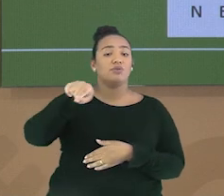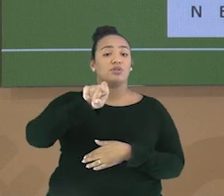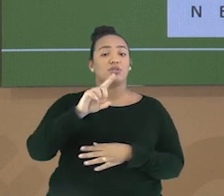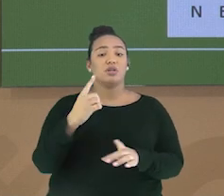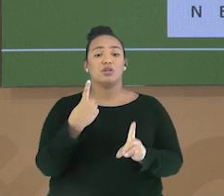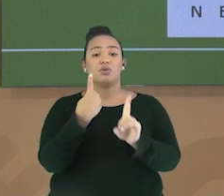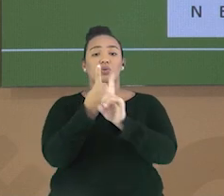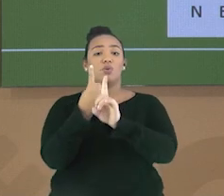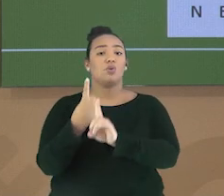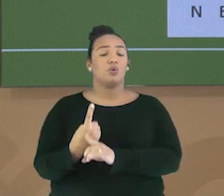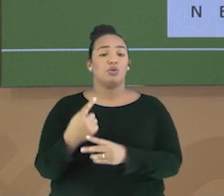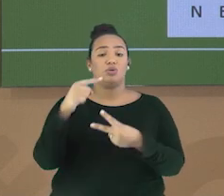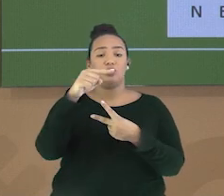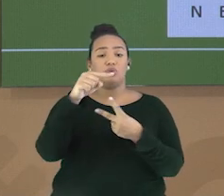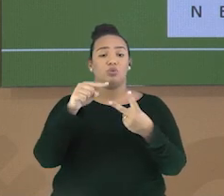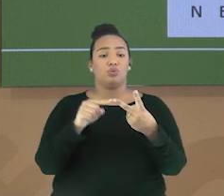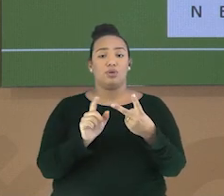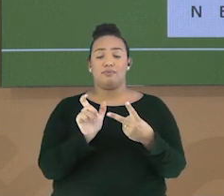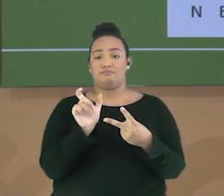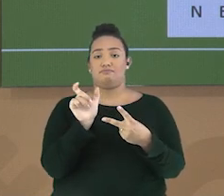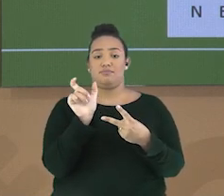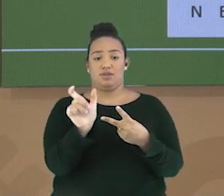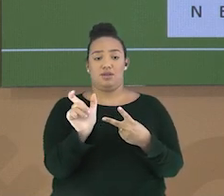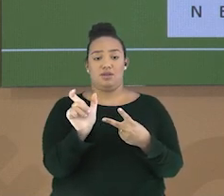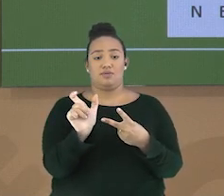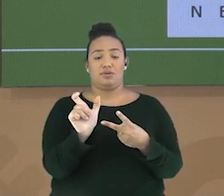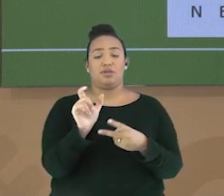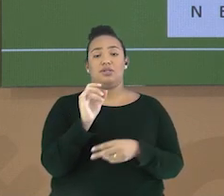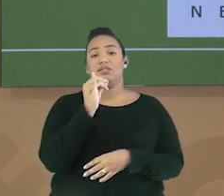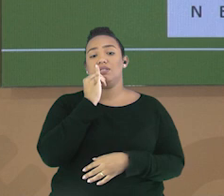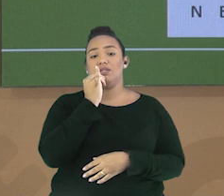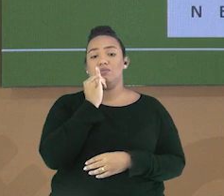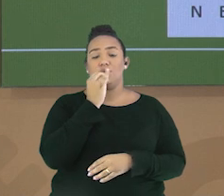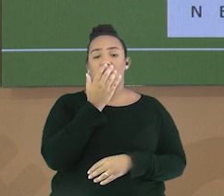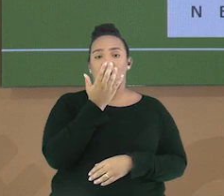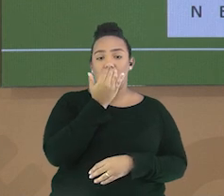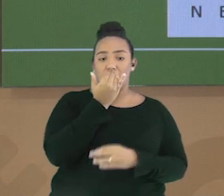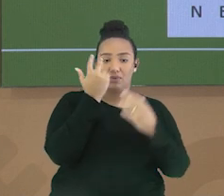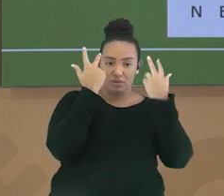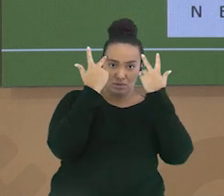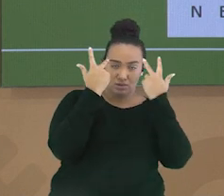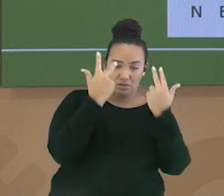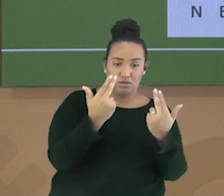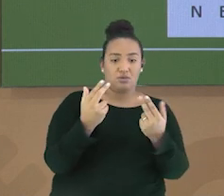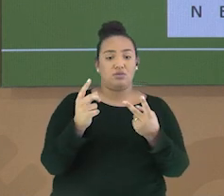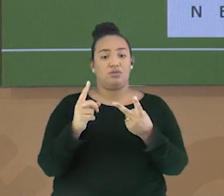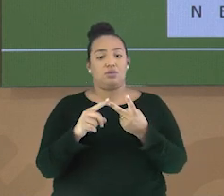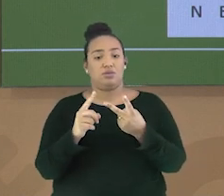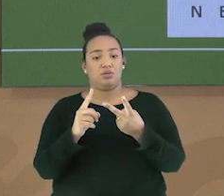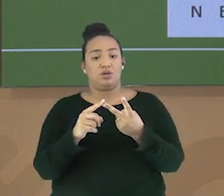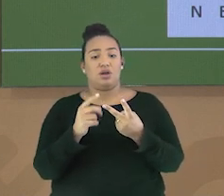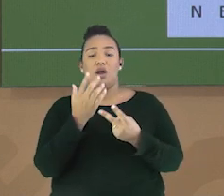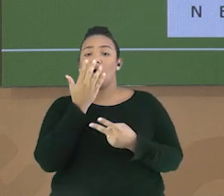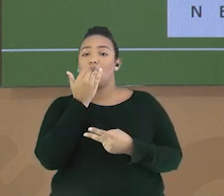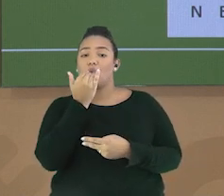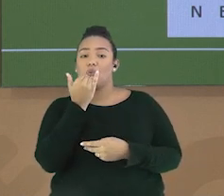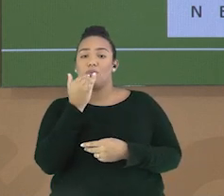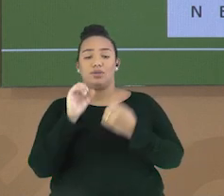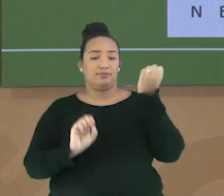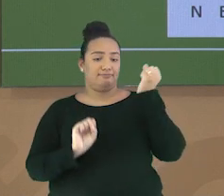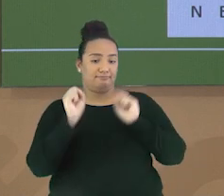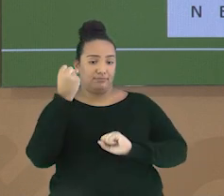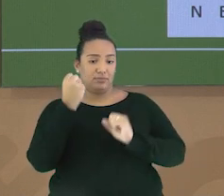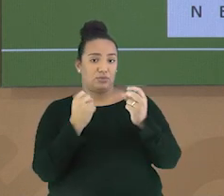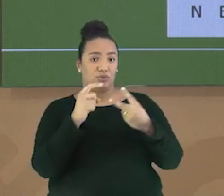alimentos naturais e 2 palavras que representam alimentos industrializados. Eu vou dar um tempo e vou